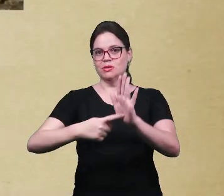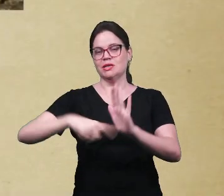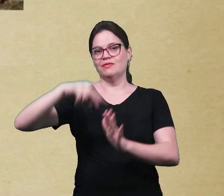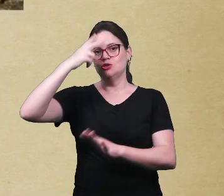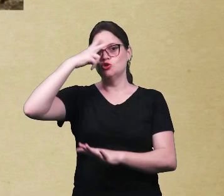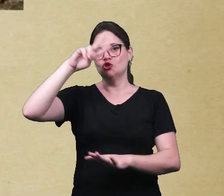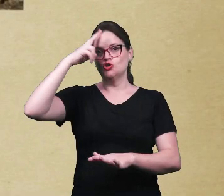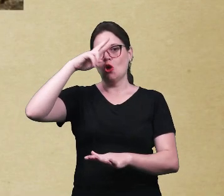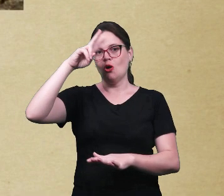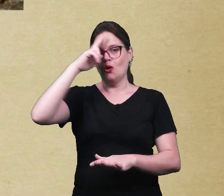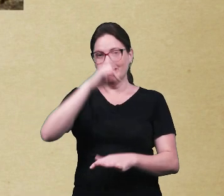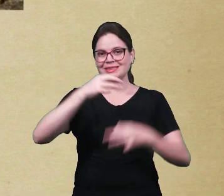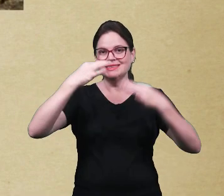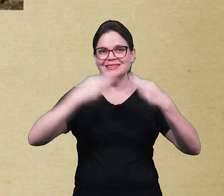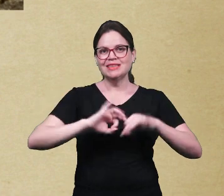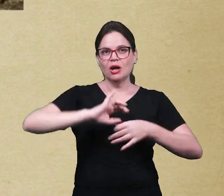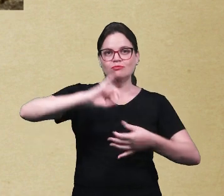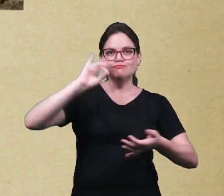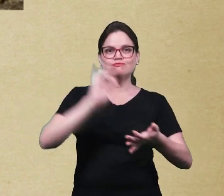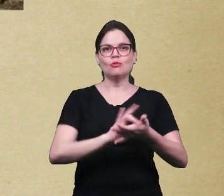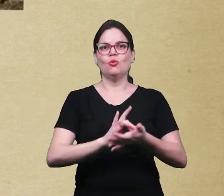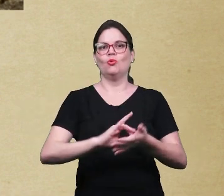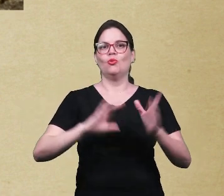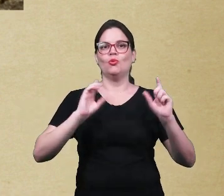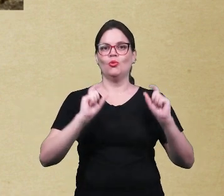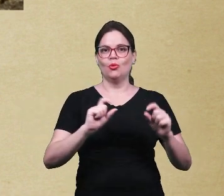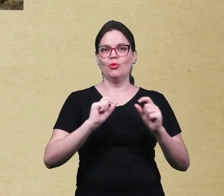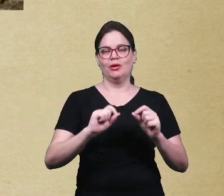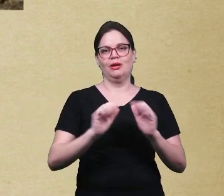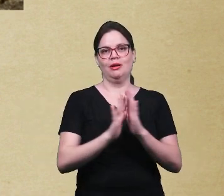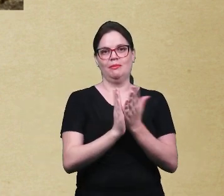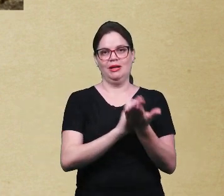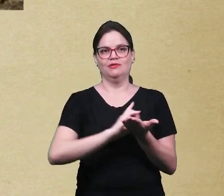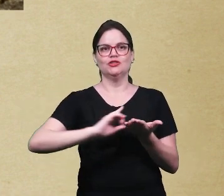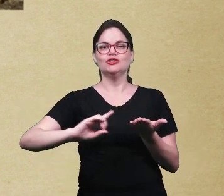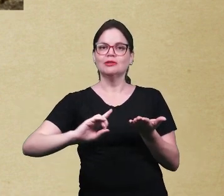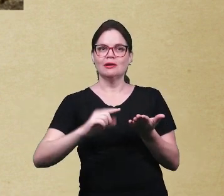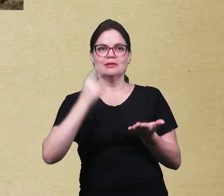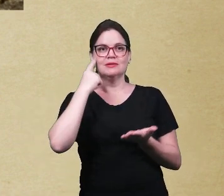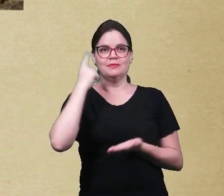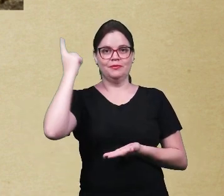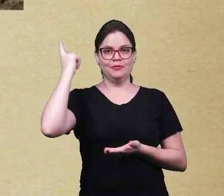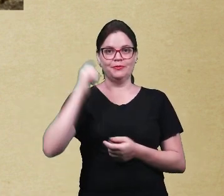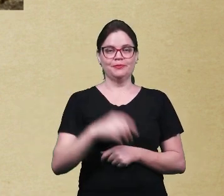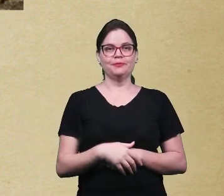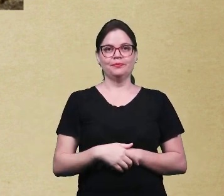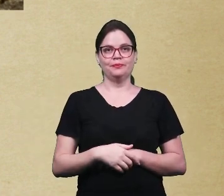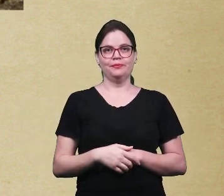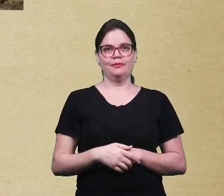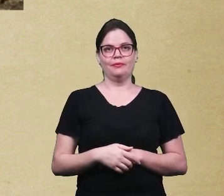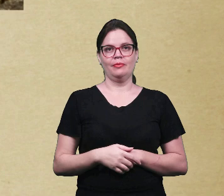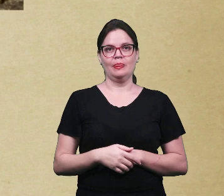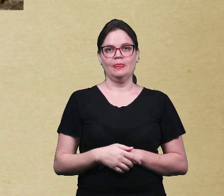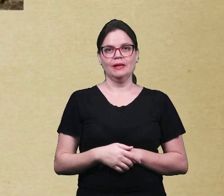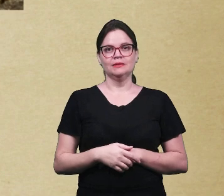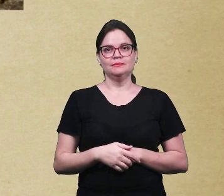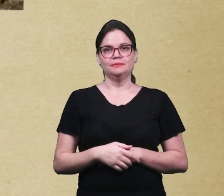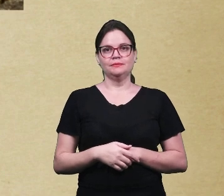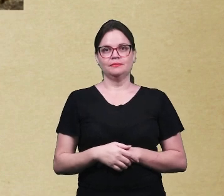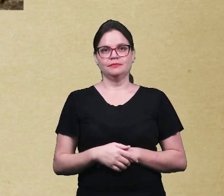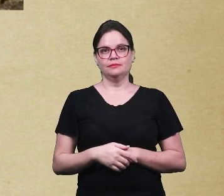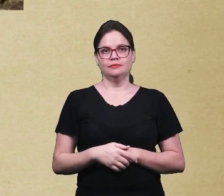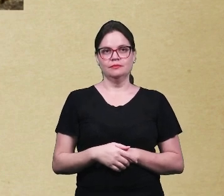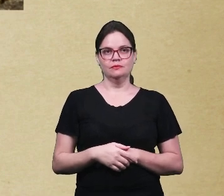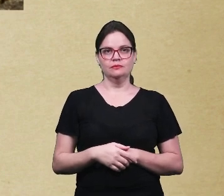na transcrição das escrituras bíblicas. Nós vemos aqui nesse